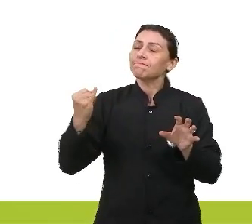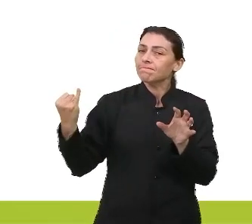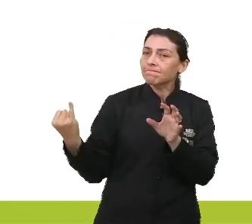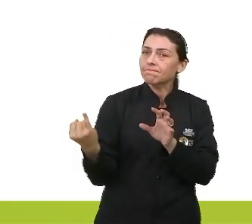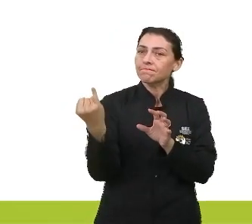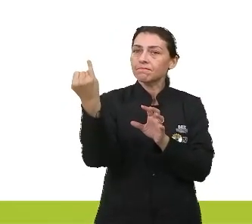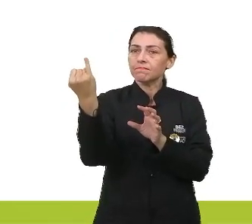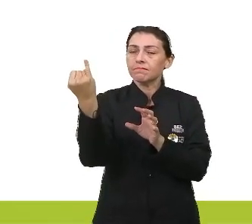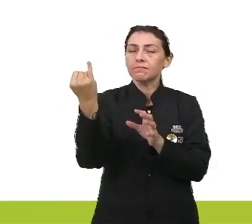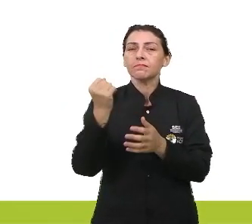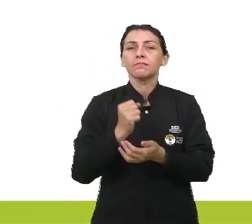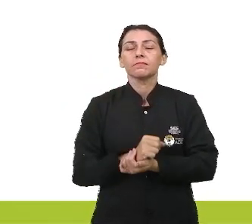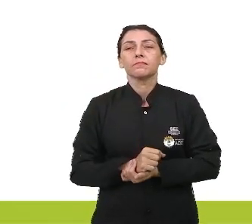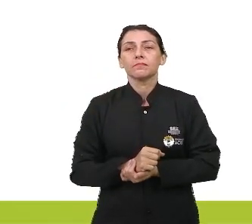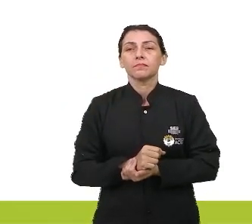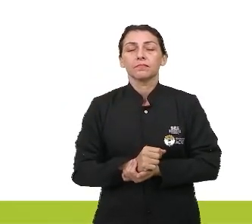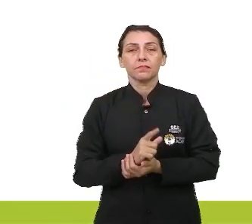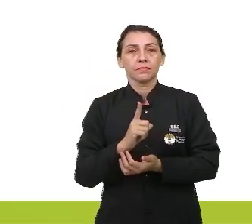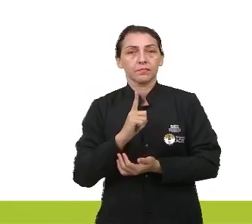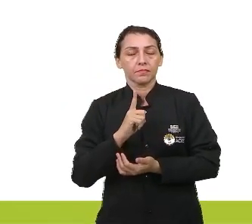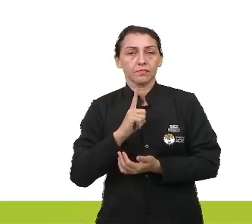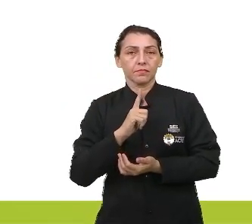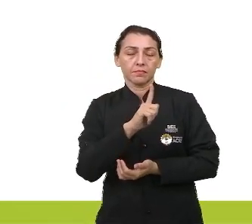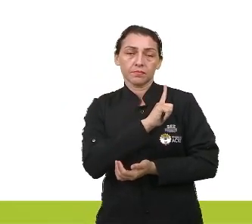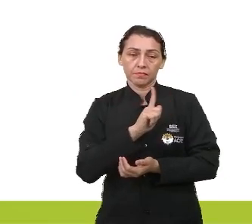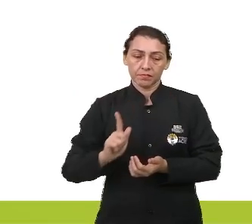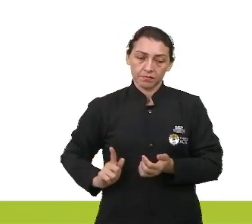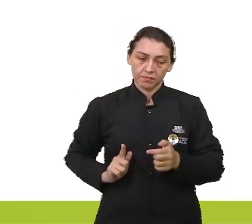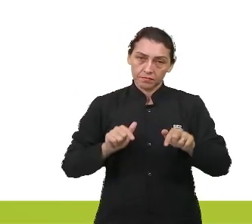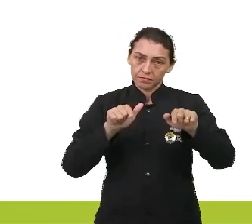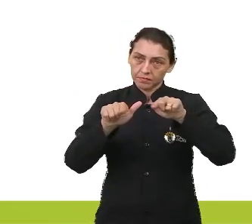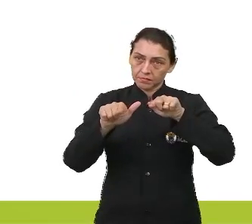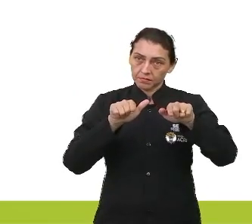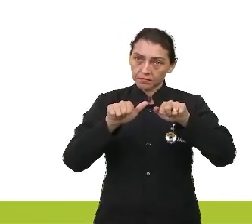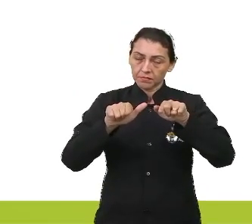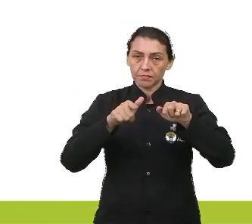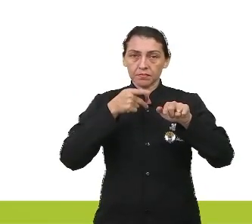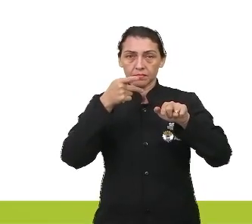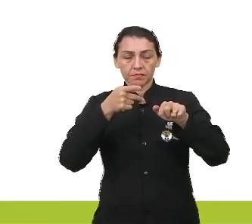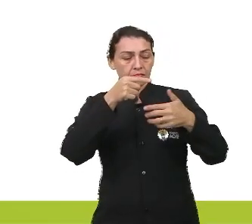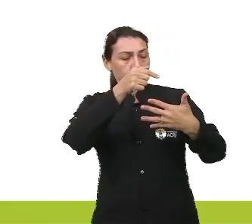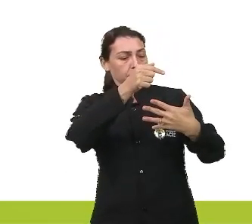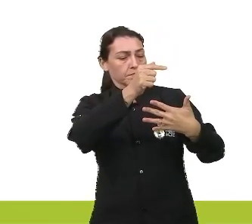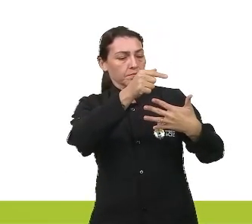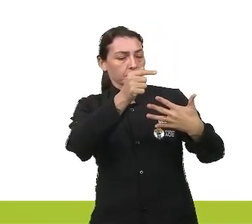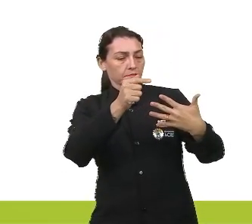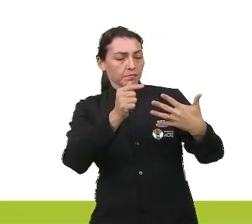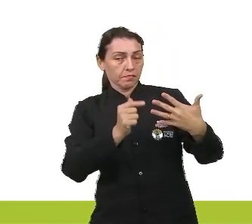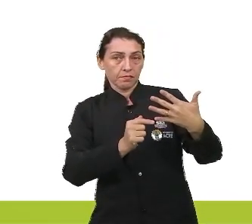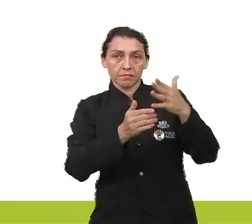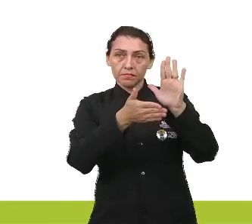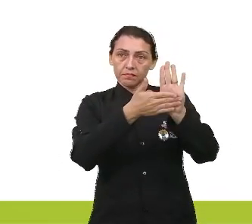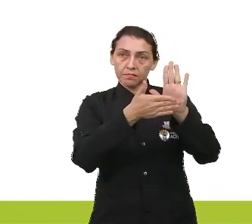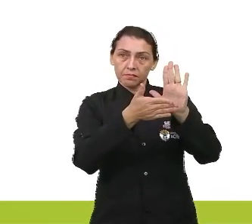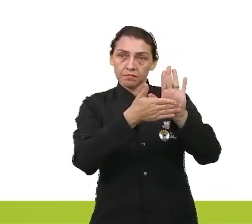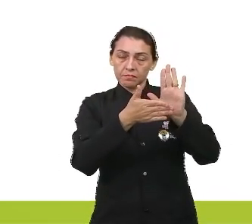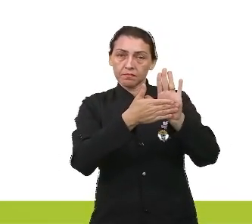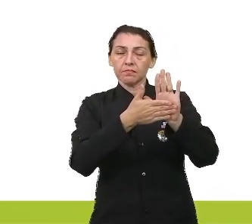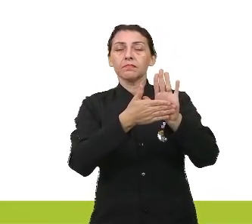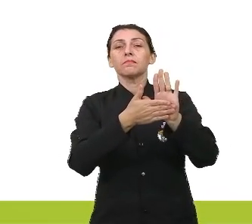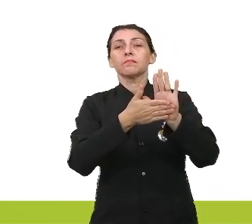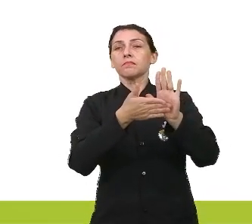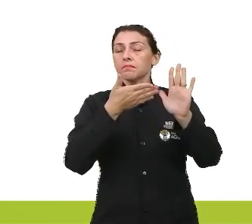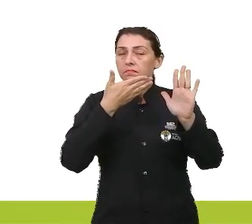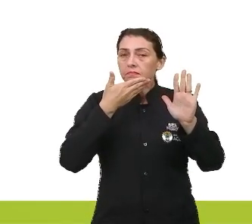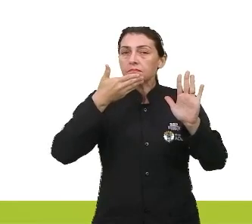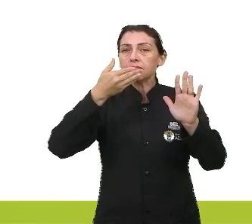imprescindível que aí nós temos o governo do trabalho, aqui ele vai citar, na verdade, a proposta de intervenção. Ó,